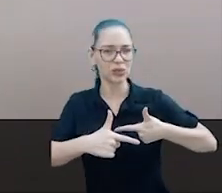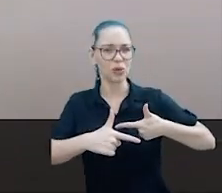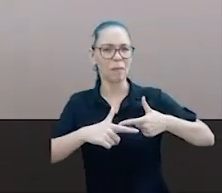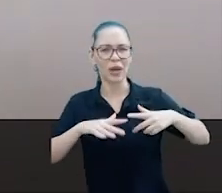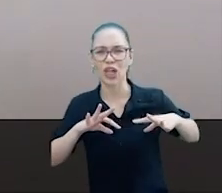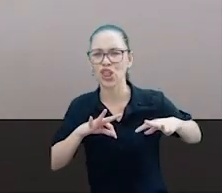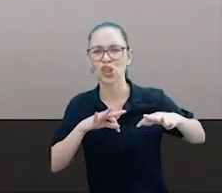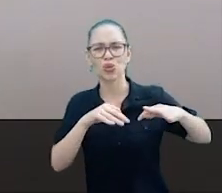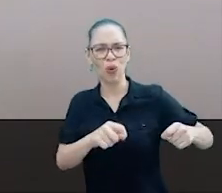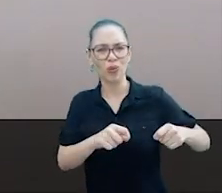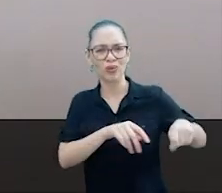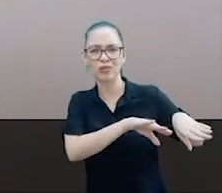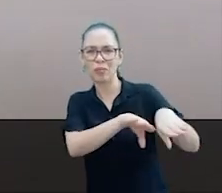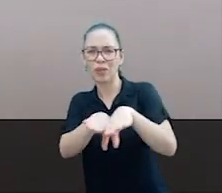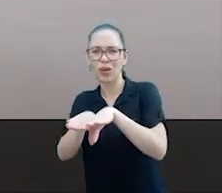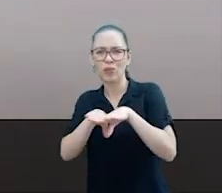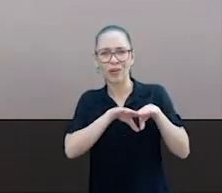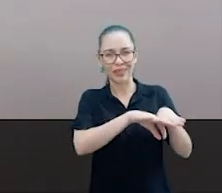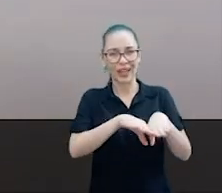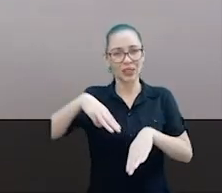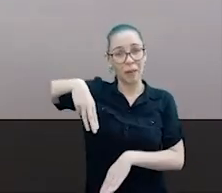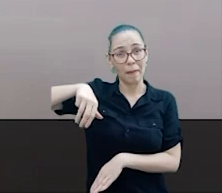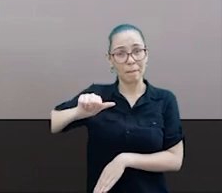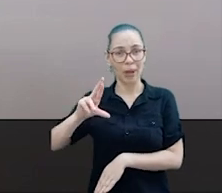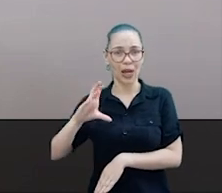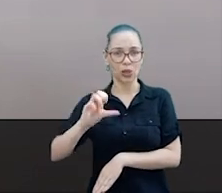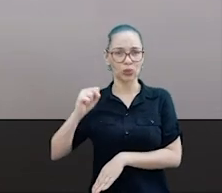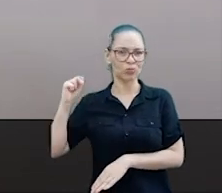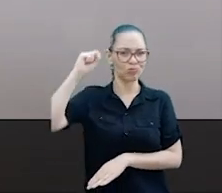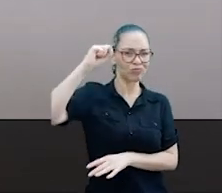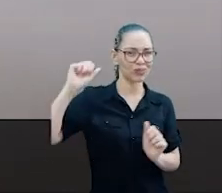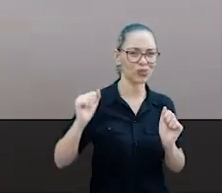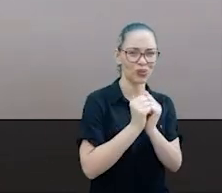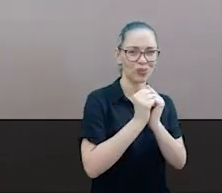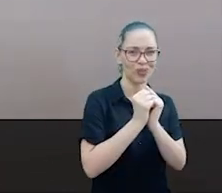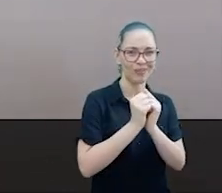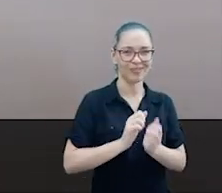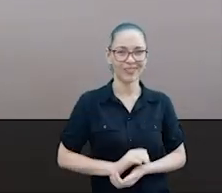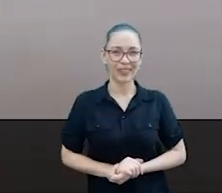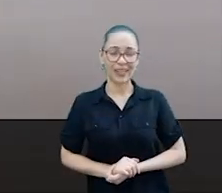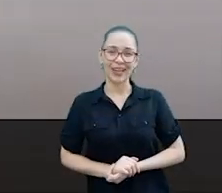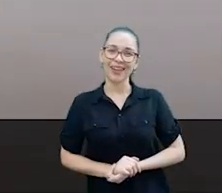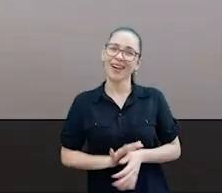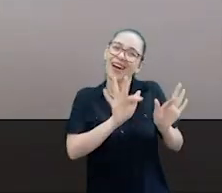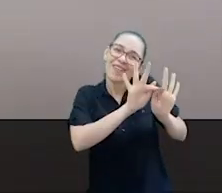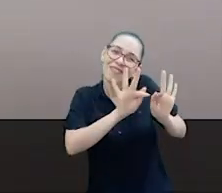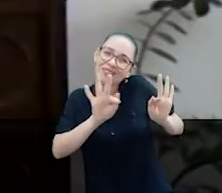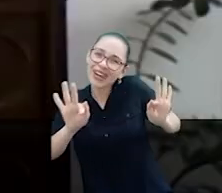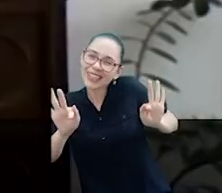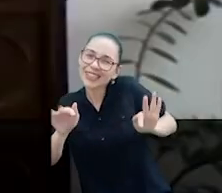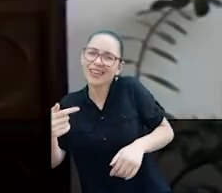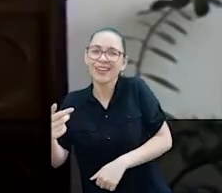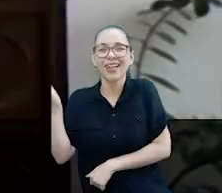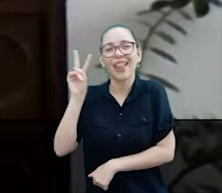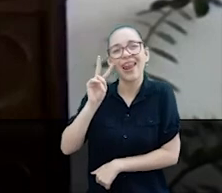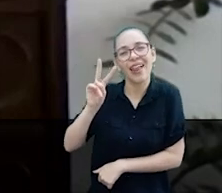comunidade trabalhando sempre no coletivo, encontrando suas respostas no coletivo. Marcos Vinícius, presente.